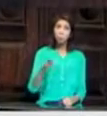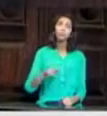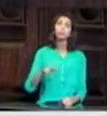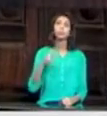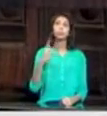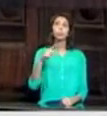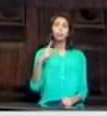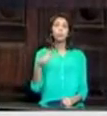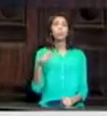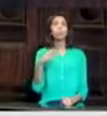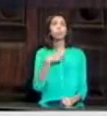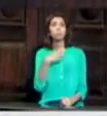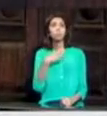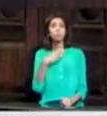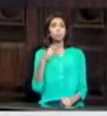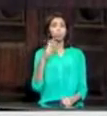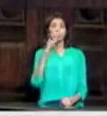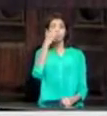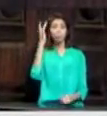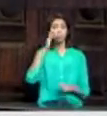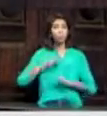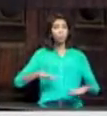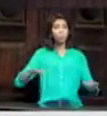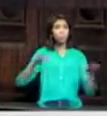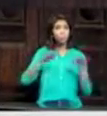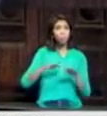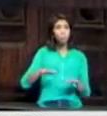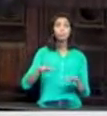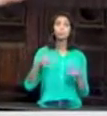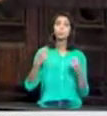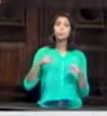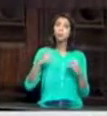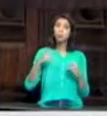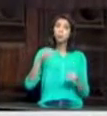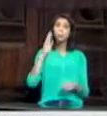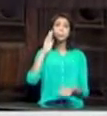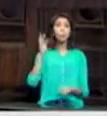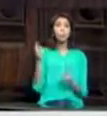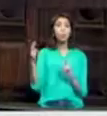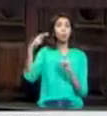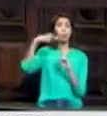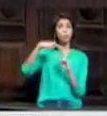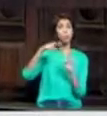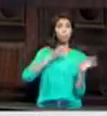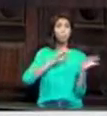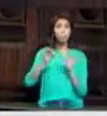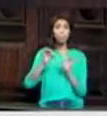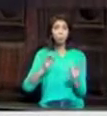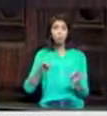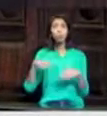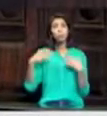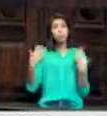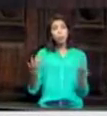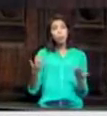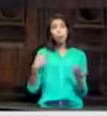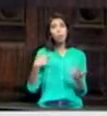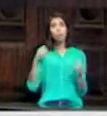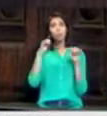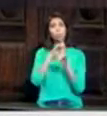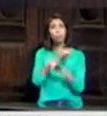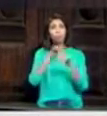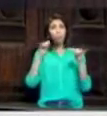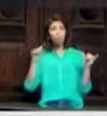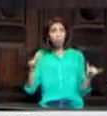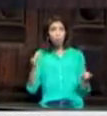a concessionária, e não a população, seja a principal referência desse processo. Portanto, quero aqui dizer que nosso